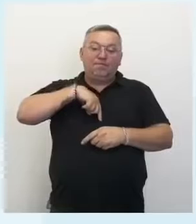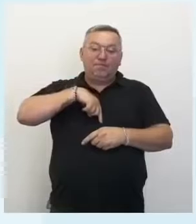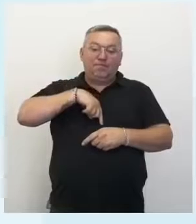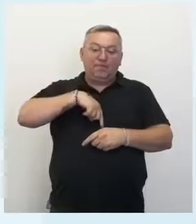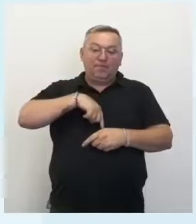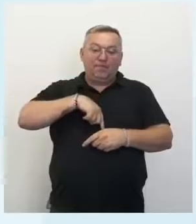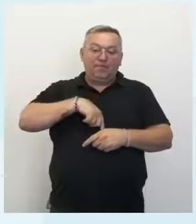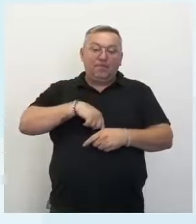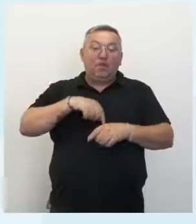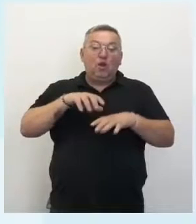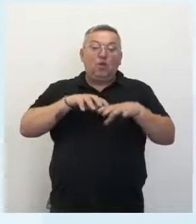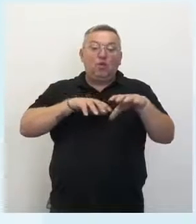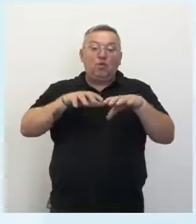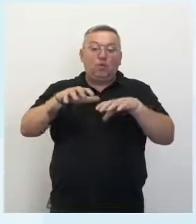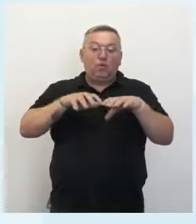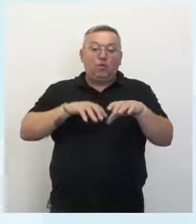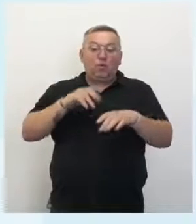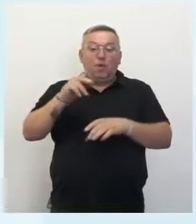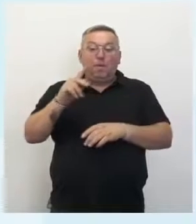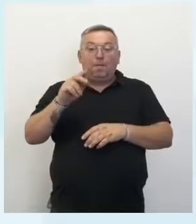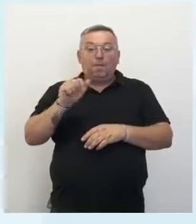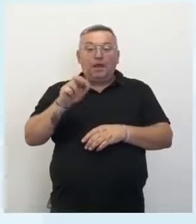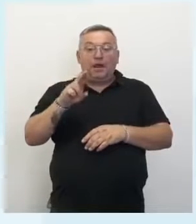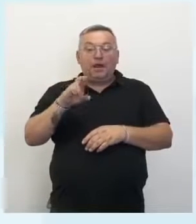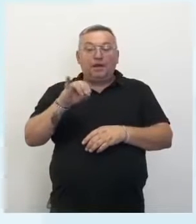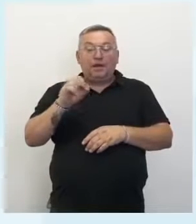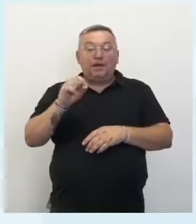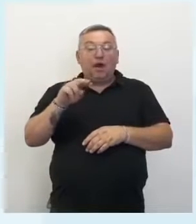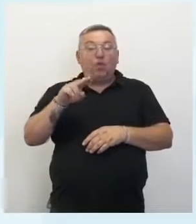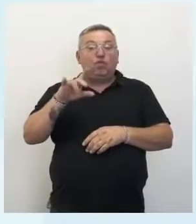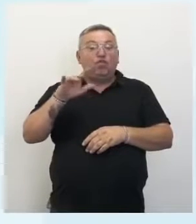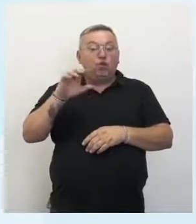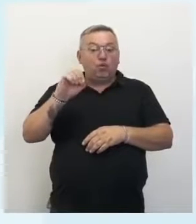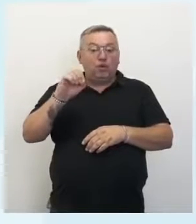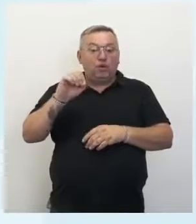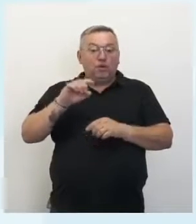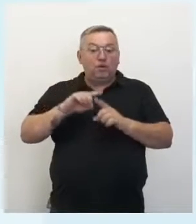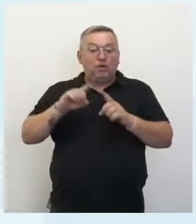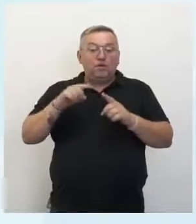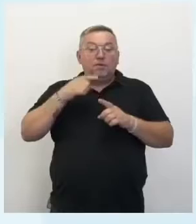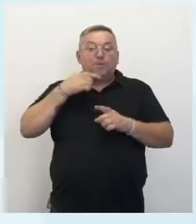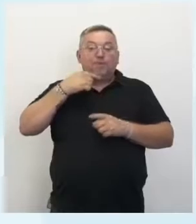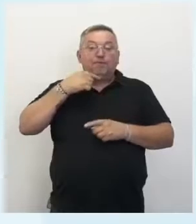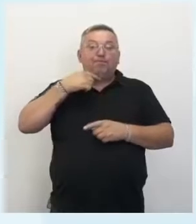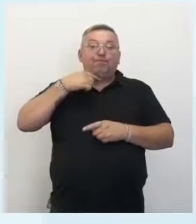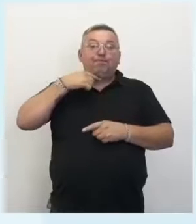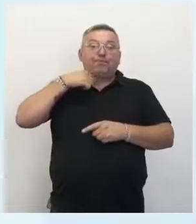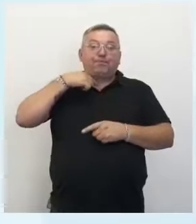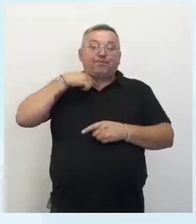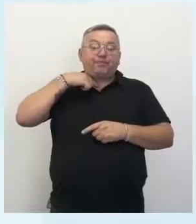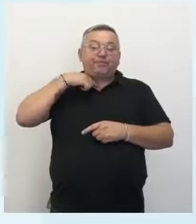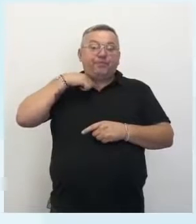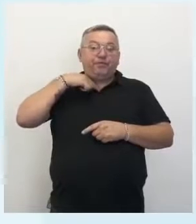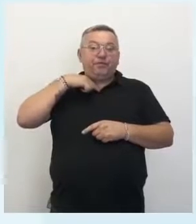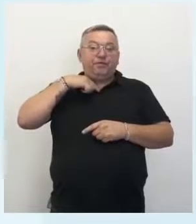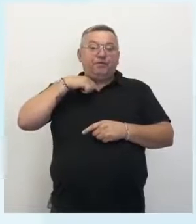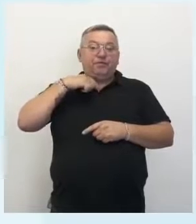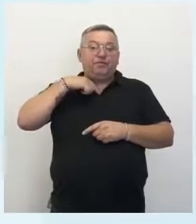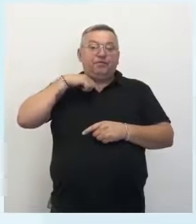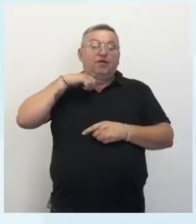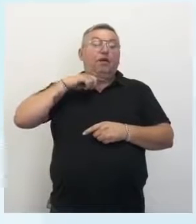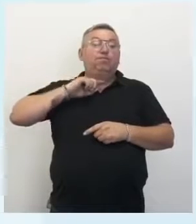chama de movimento peristáltico, tá bom? Ele empurra a comida para baixo, então não é por gravidade.